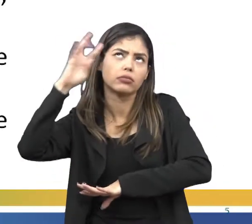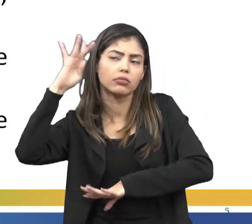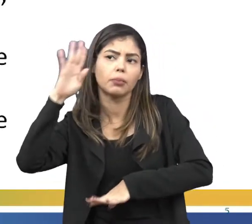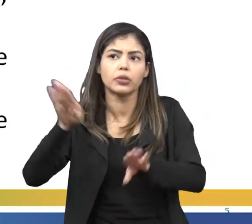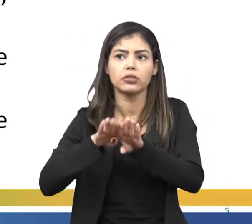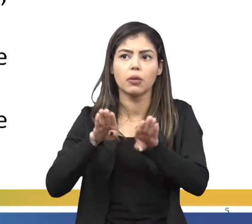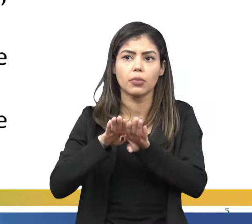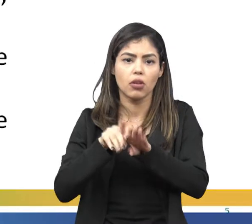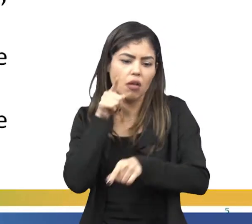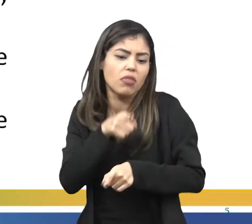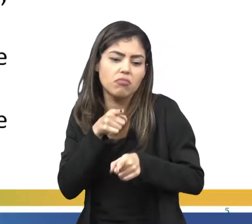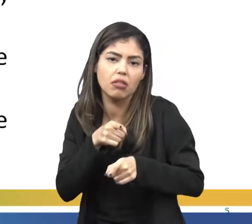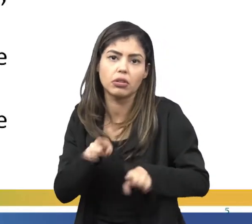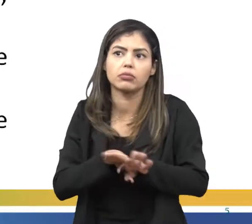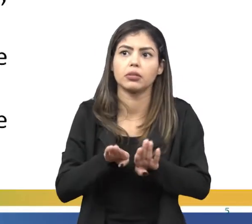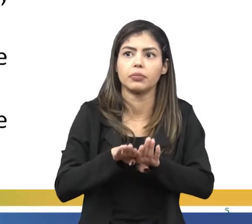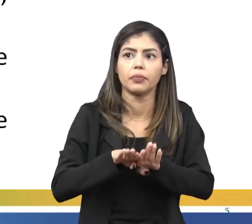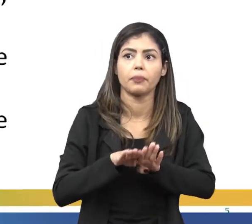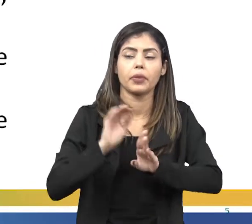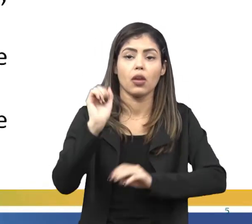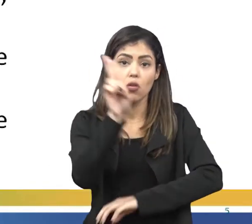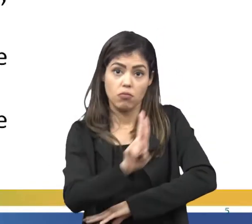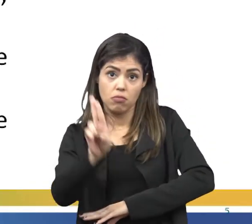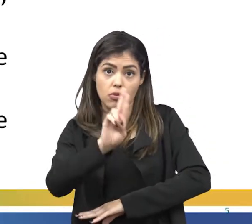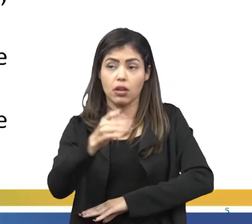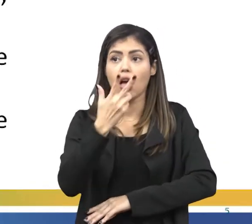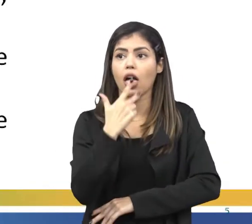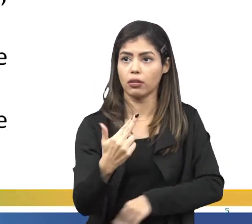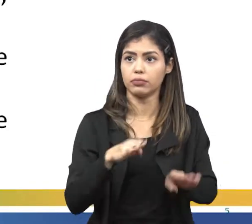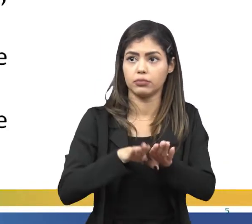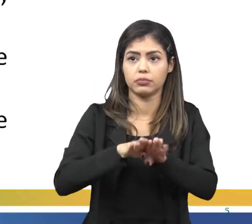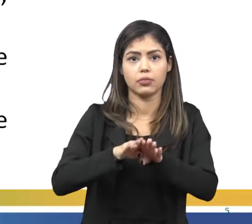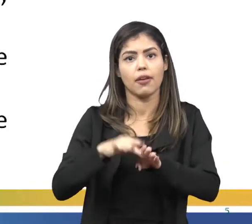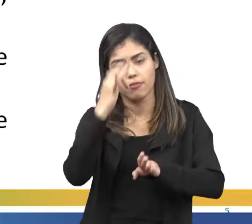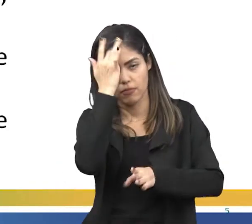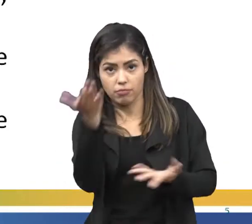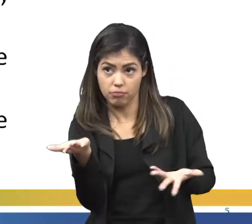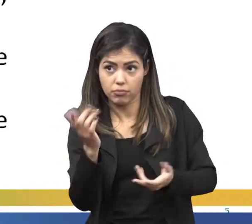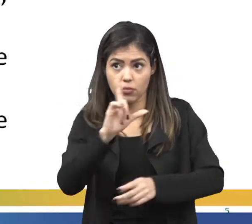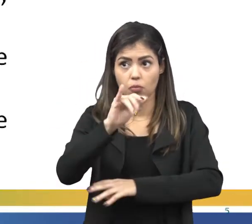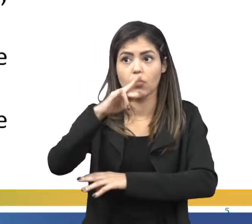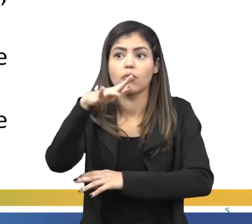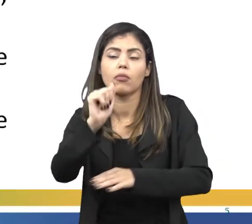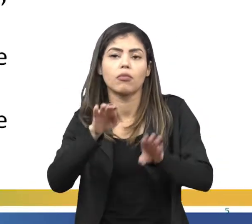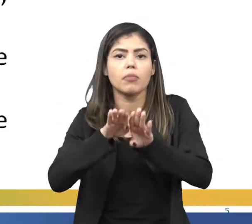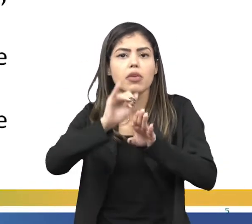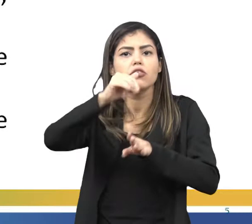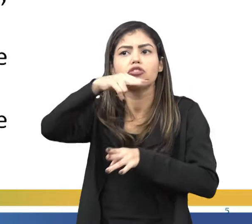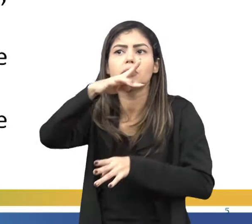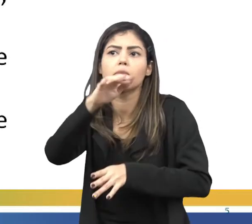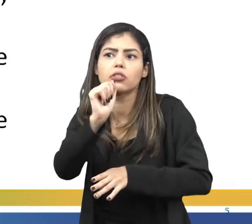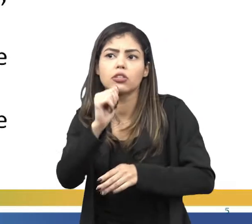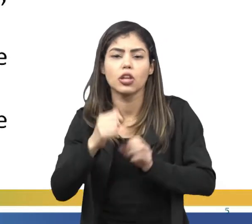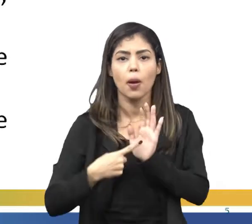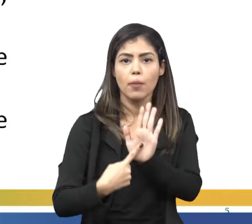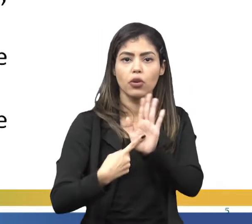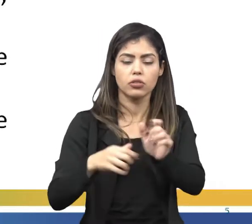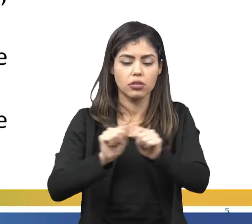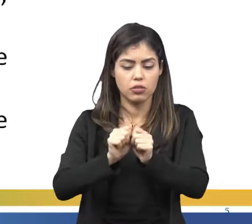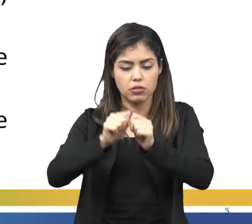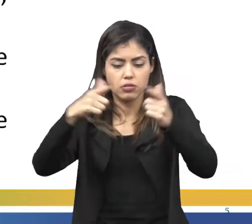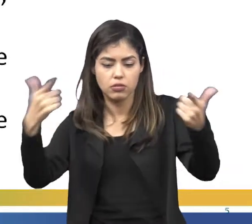reflexiva ou crítica. Utiliza linguagem simples, coloquial e intimista. E elas são publicadas em